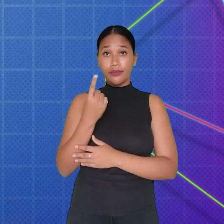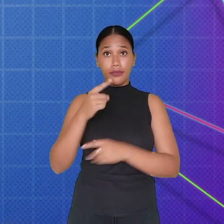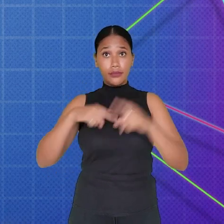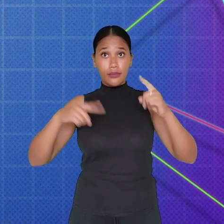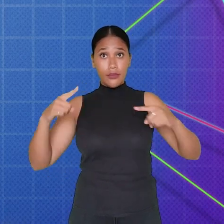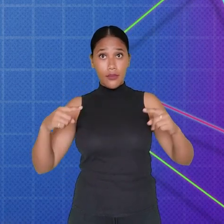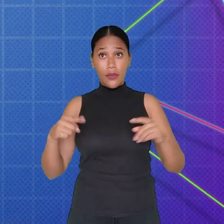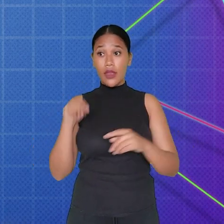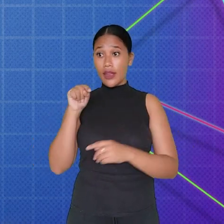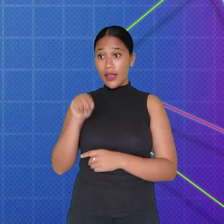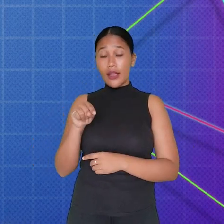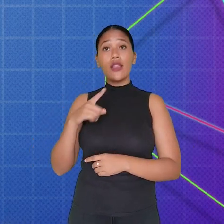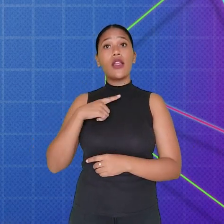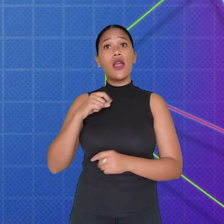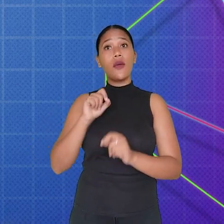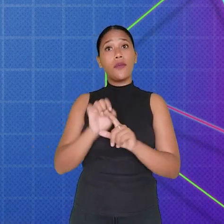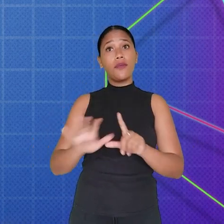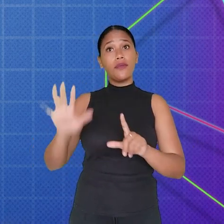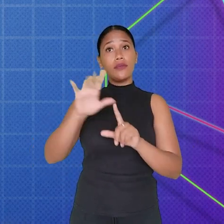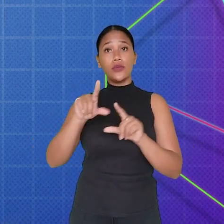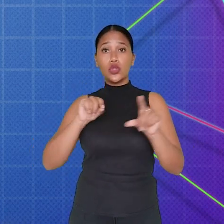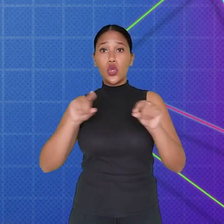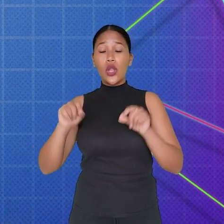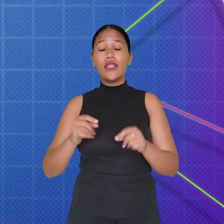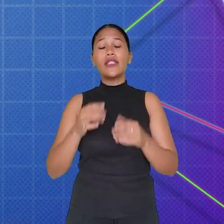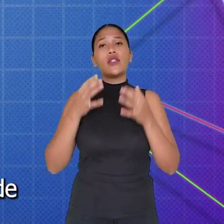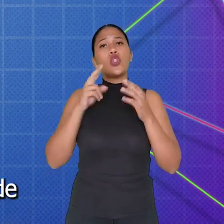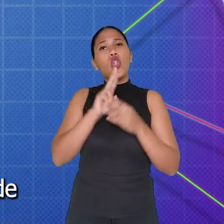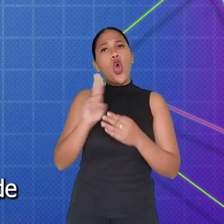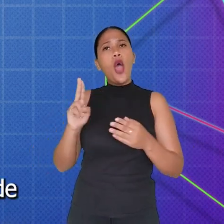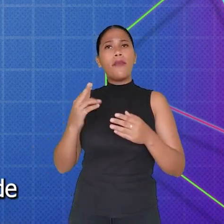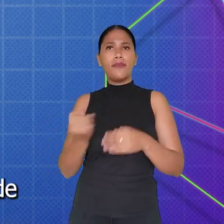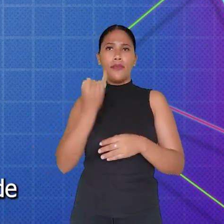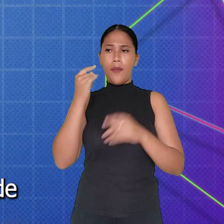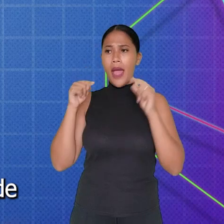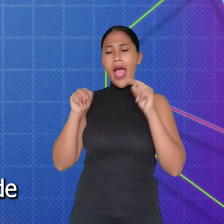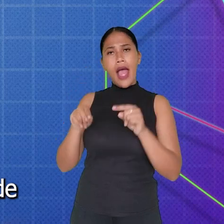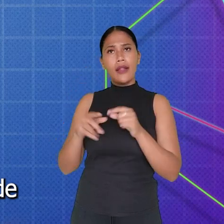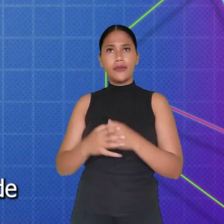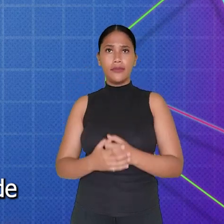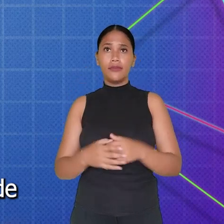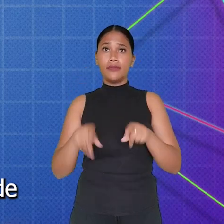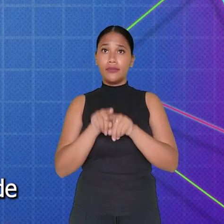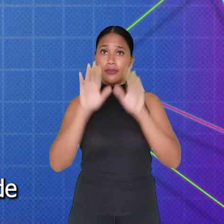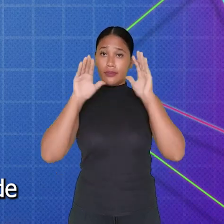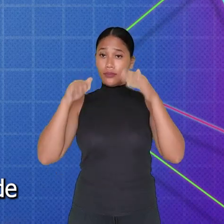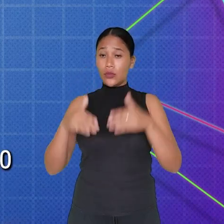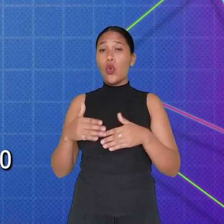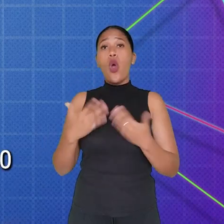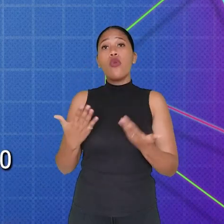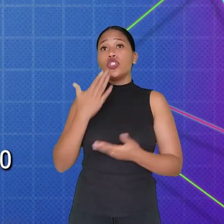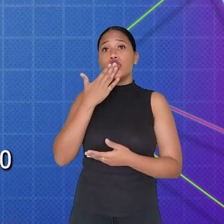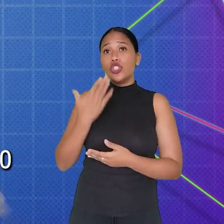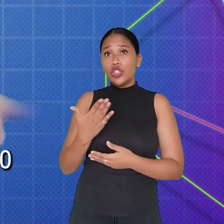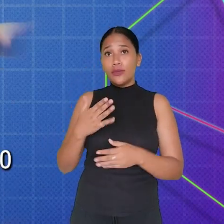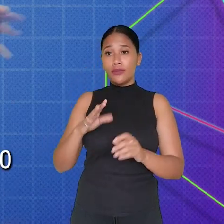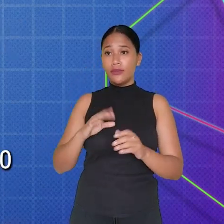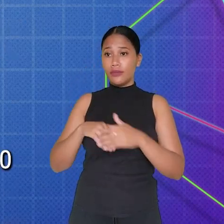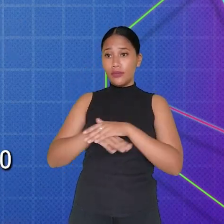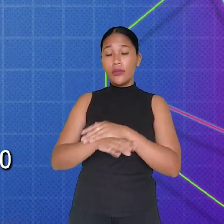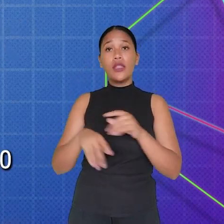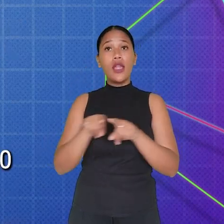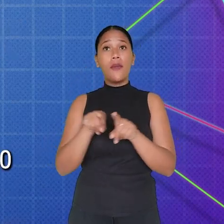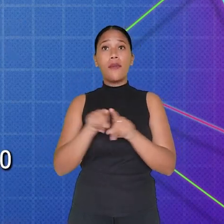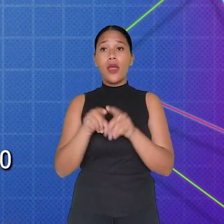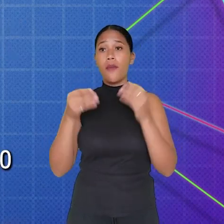e atribuir um valor inicial a ela. Quer um exemplo? Nesse exemplo aqui, criamos uma variável chamada idade, do tipo inteiro, e